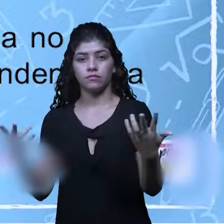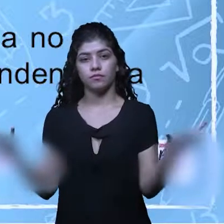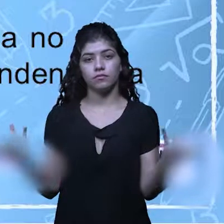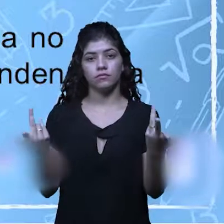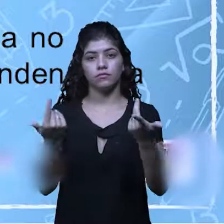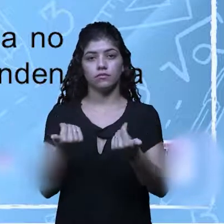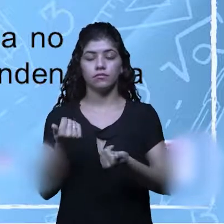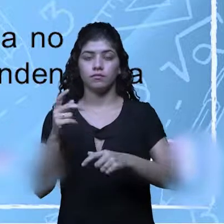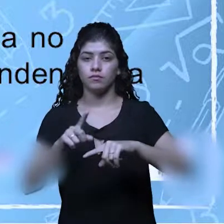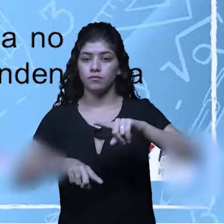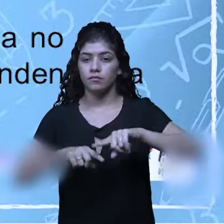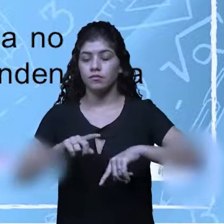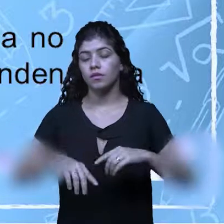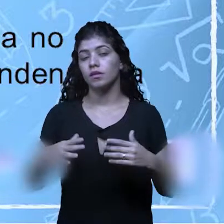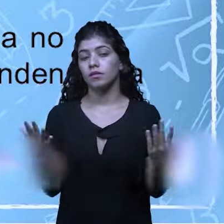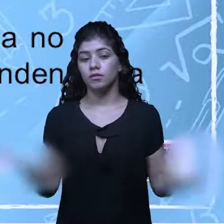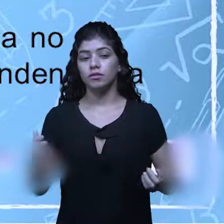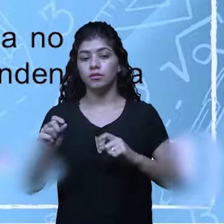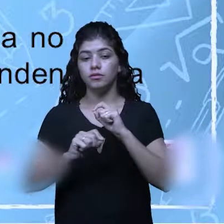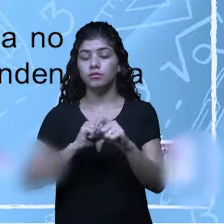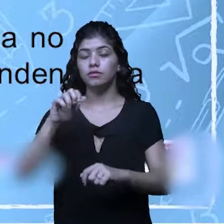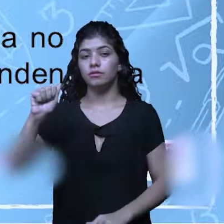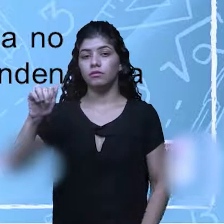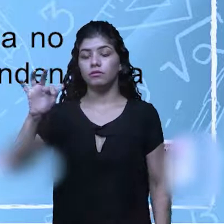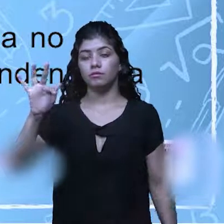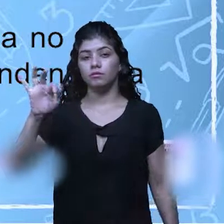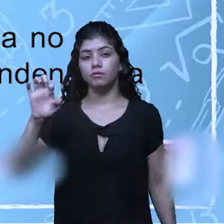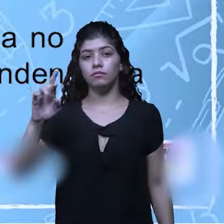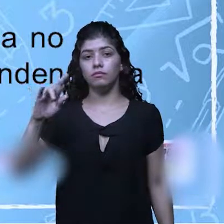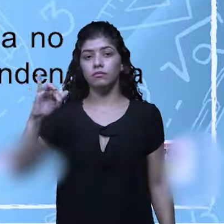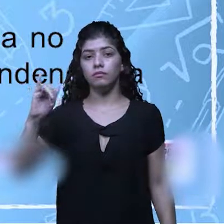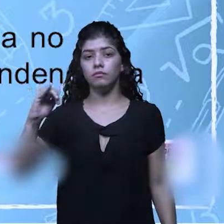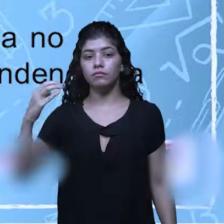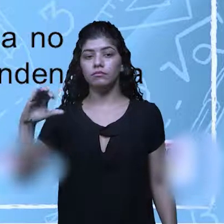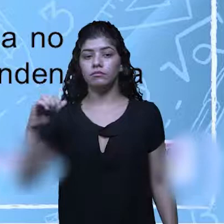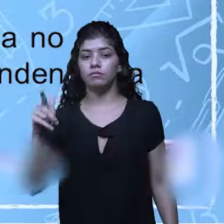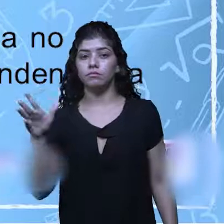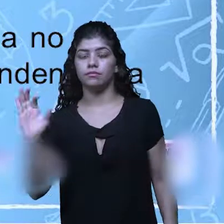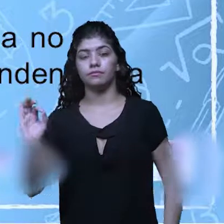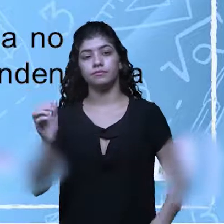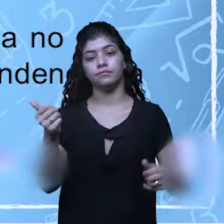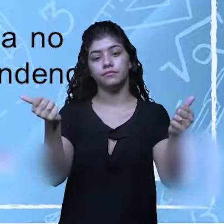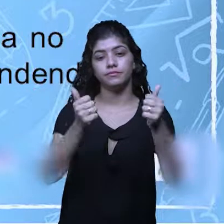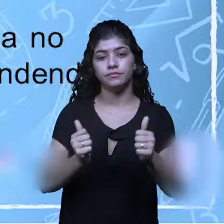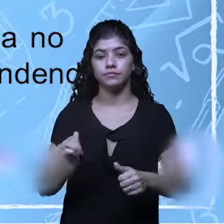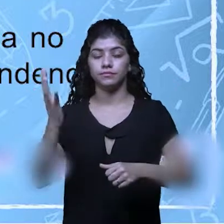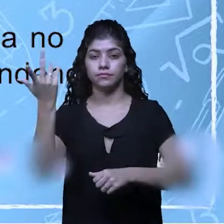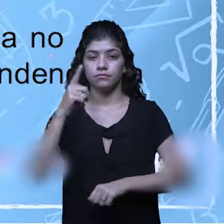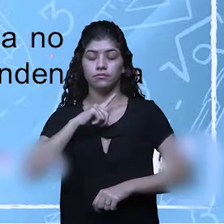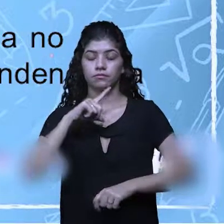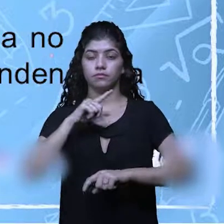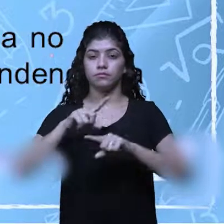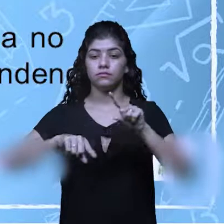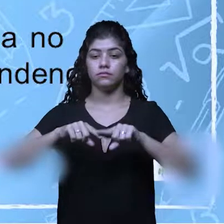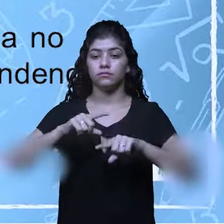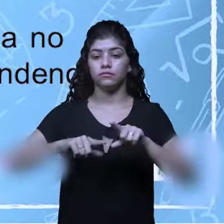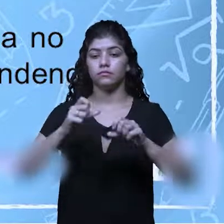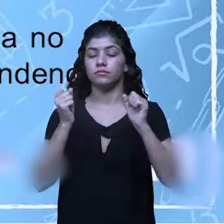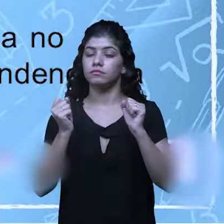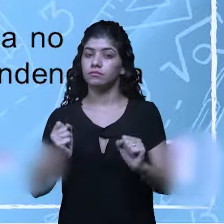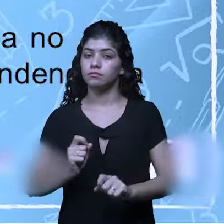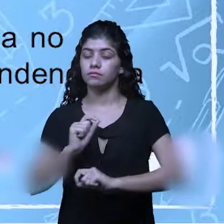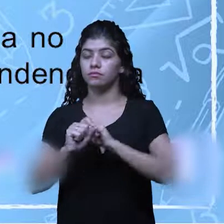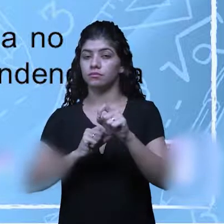qualidade de um produto. Já a aferição se tratava de uma verificação realizada num instrumento